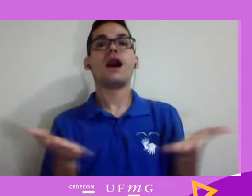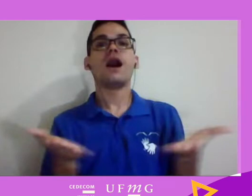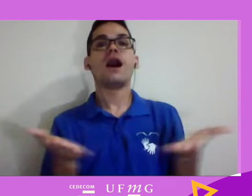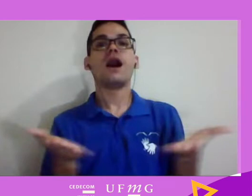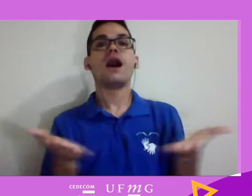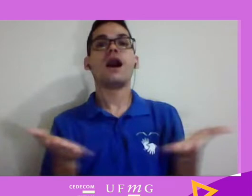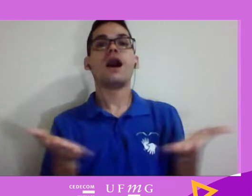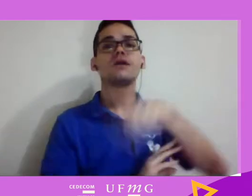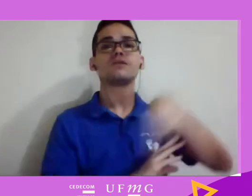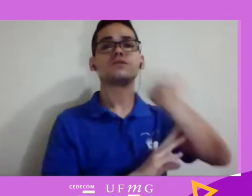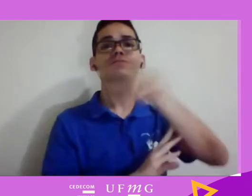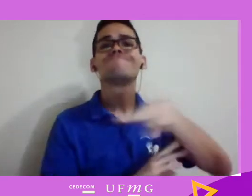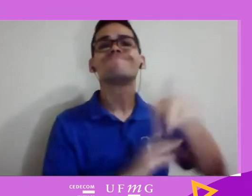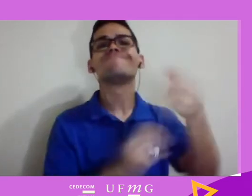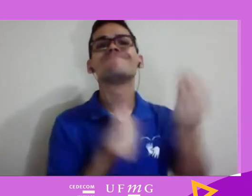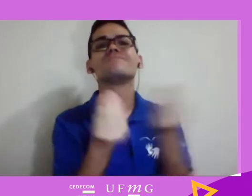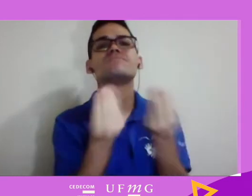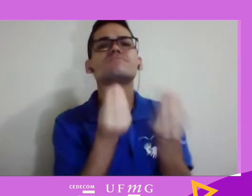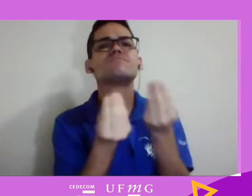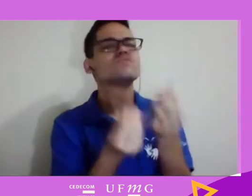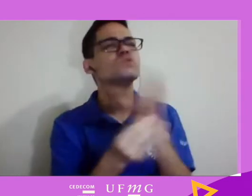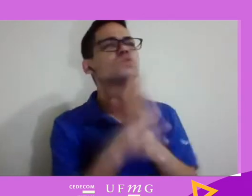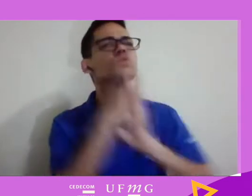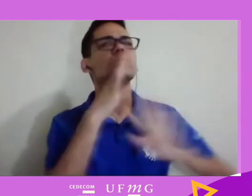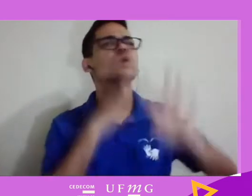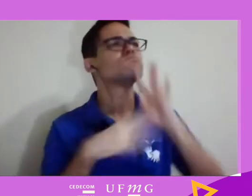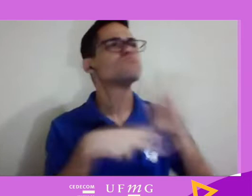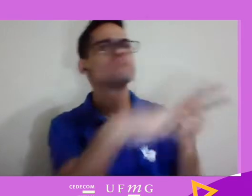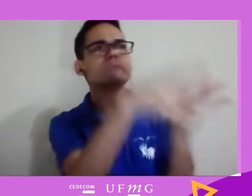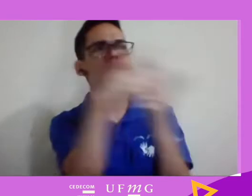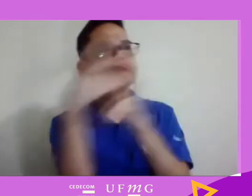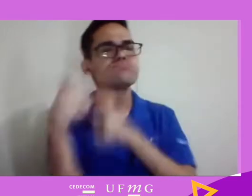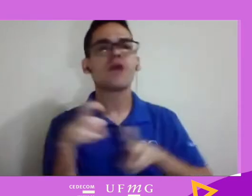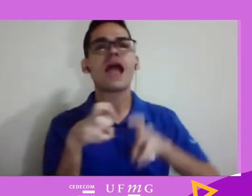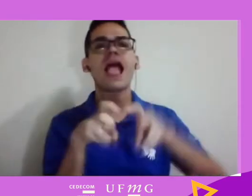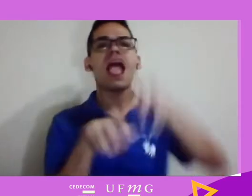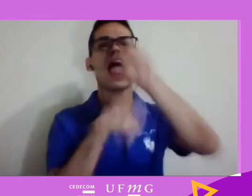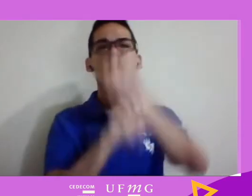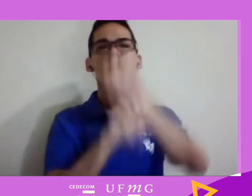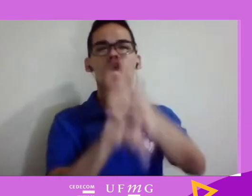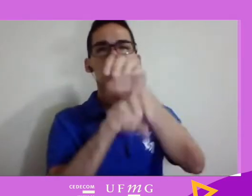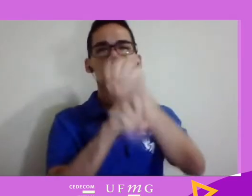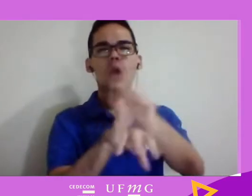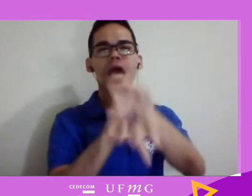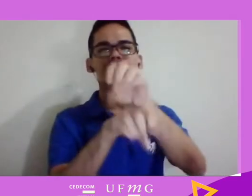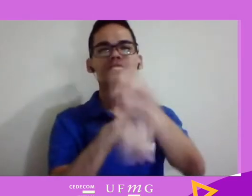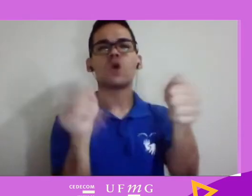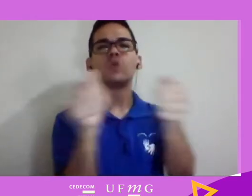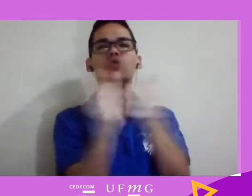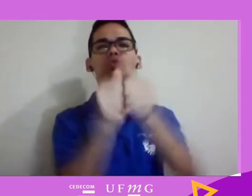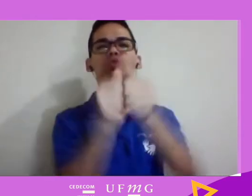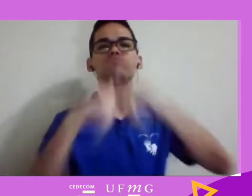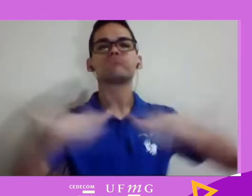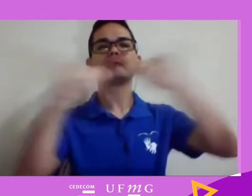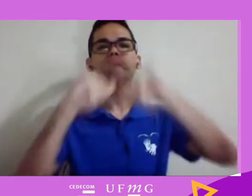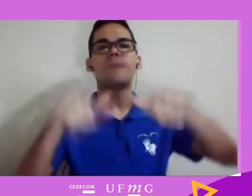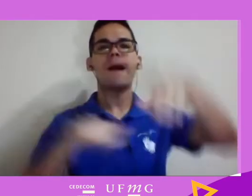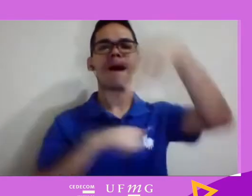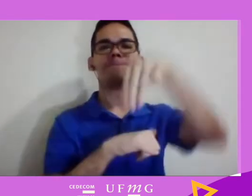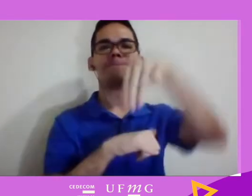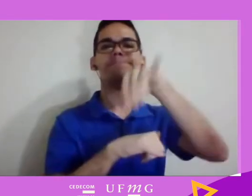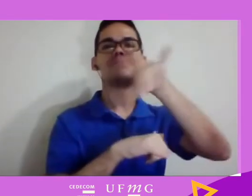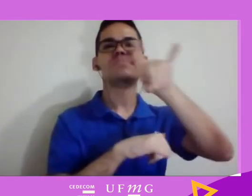questão do que a gente tem chamado de educação transmídia, que eu acho que é um tema fundamental para a participação social hoje, inclusive nesse mundo